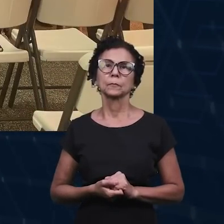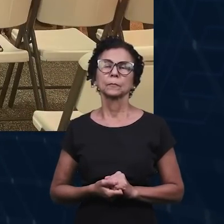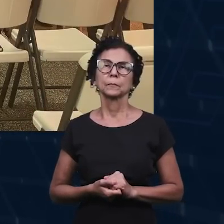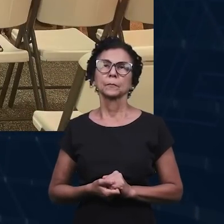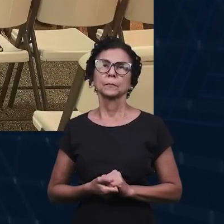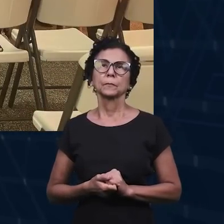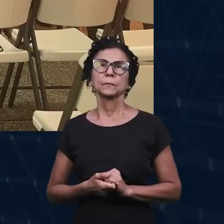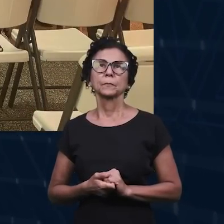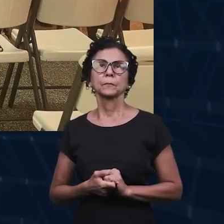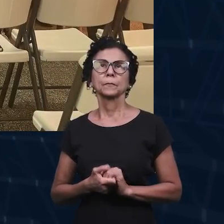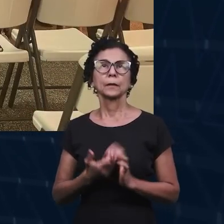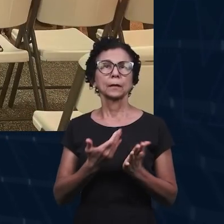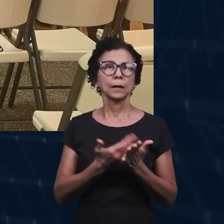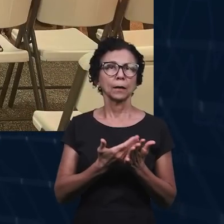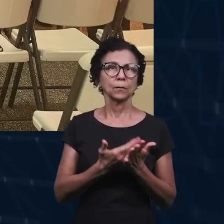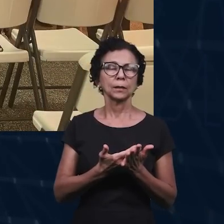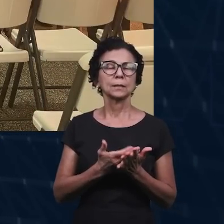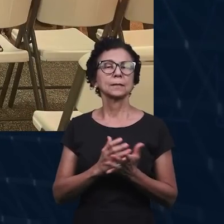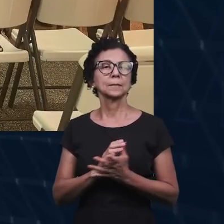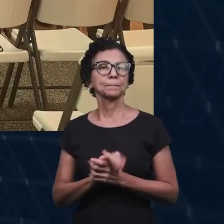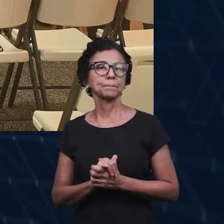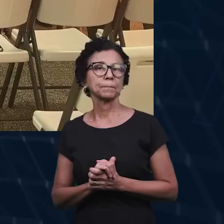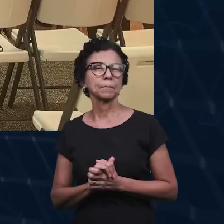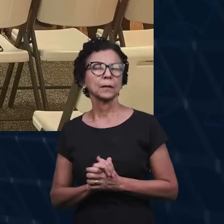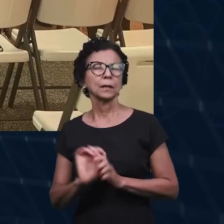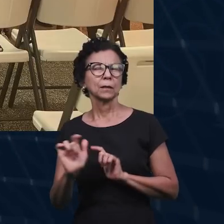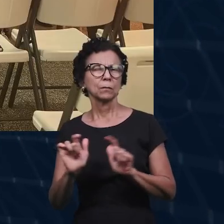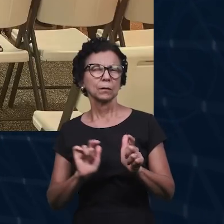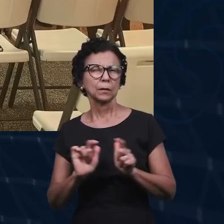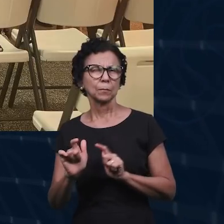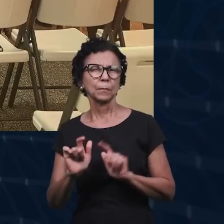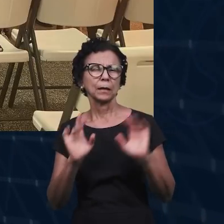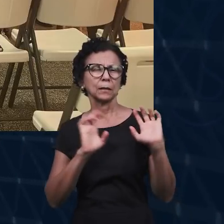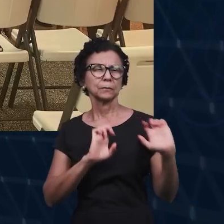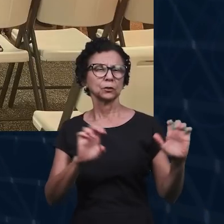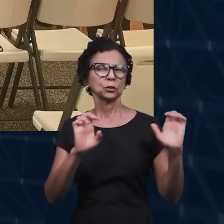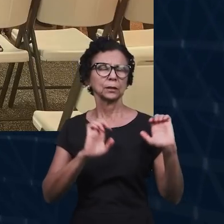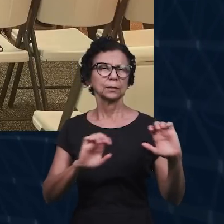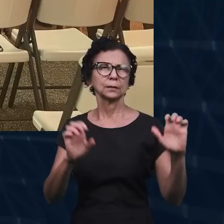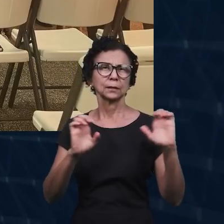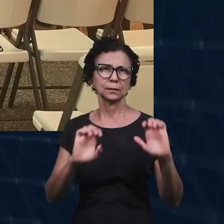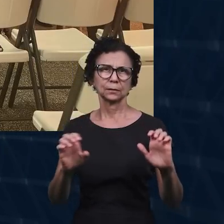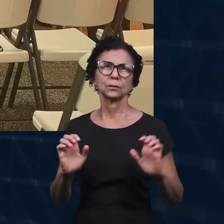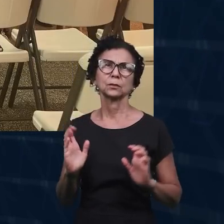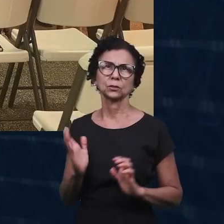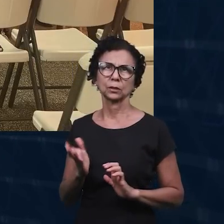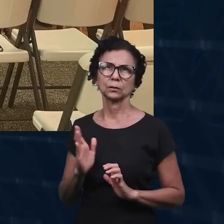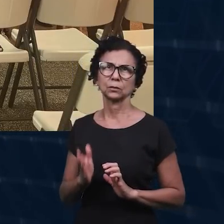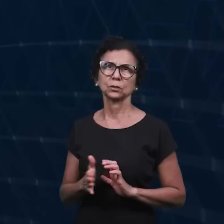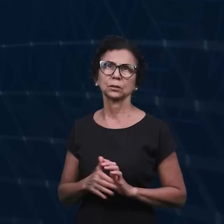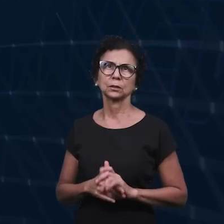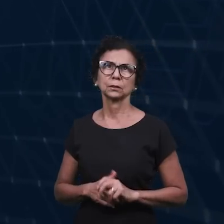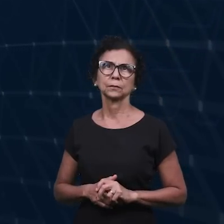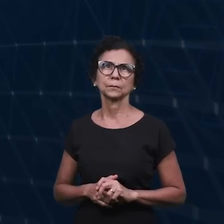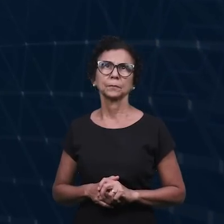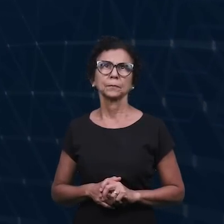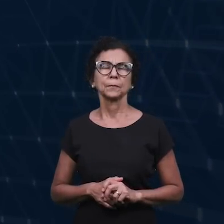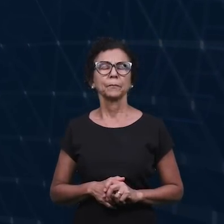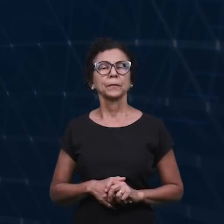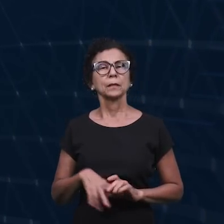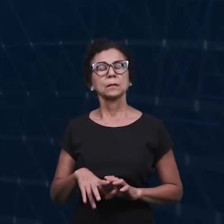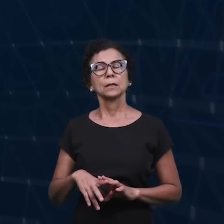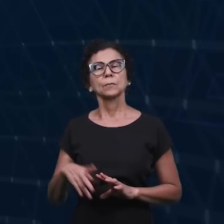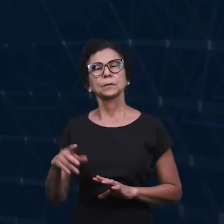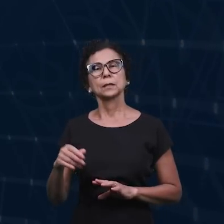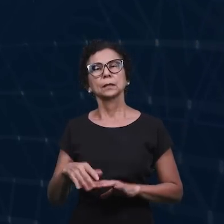Isso é um resultado de um trabalho que já vinha sendo feito com reuniões via Zoom com um grupo de pastores. Estamos aqui no